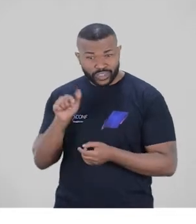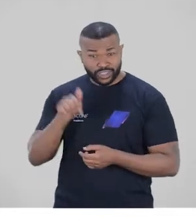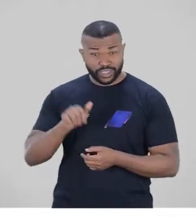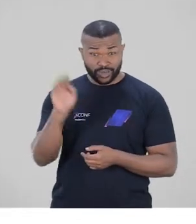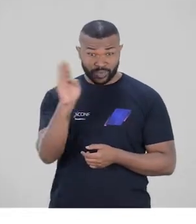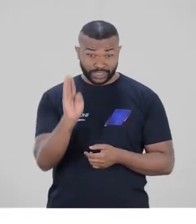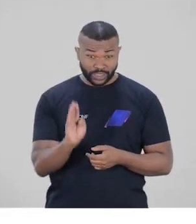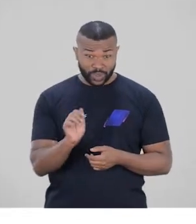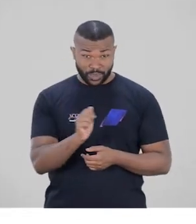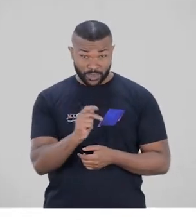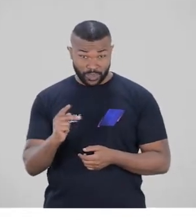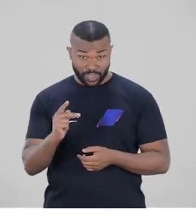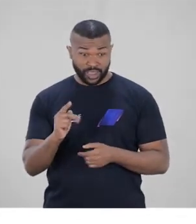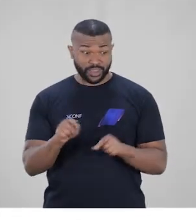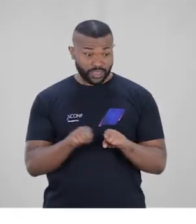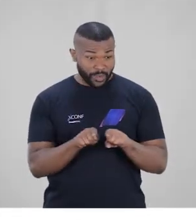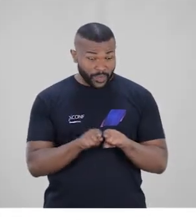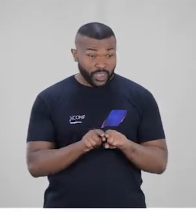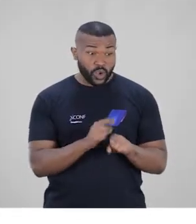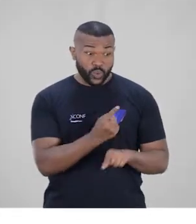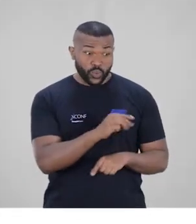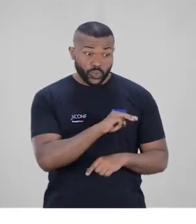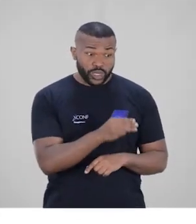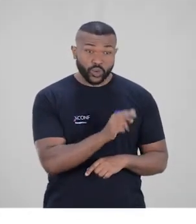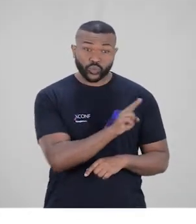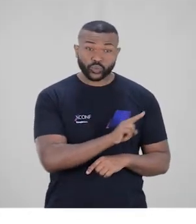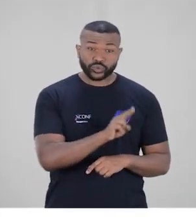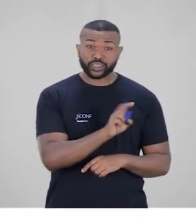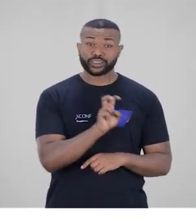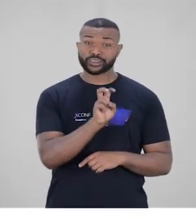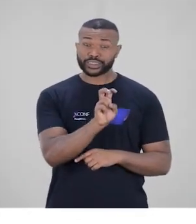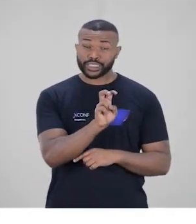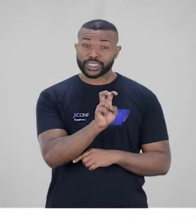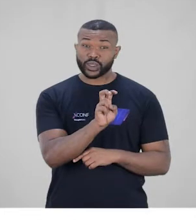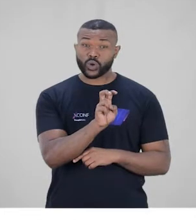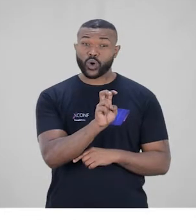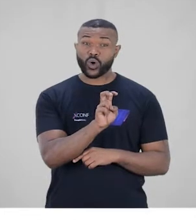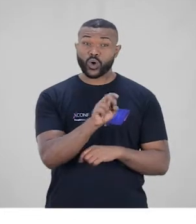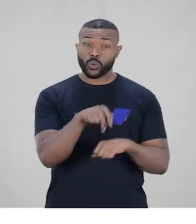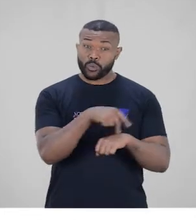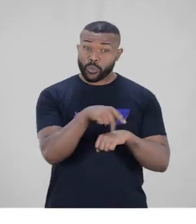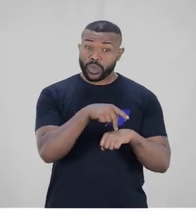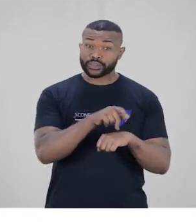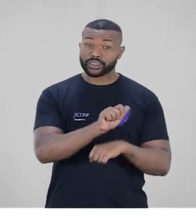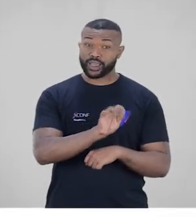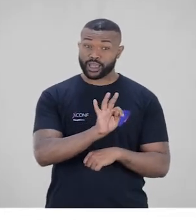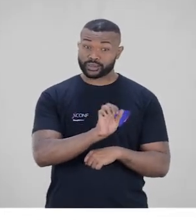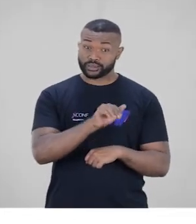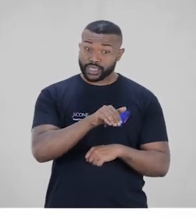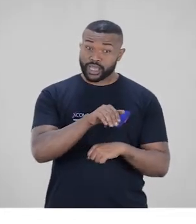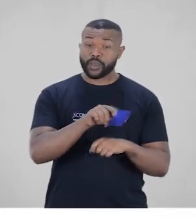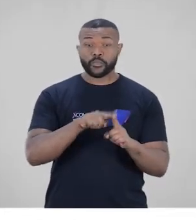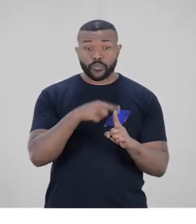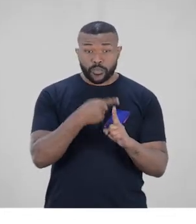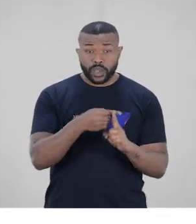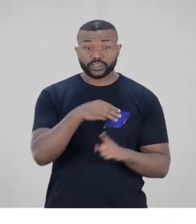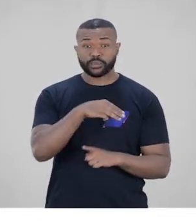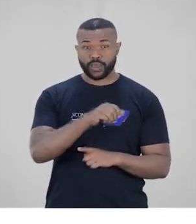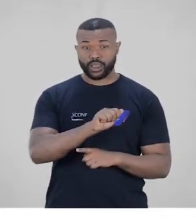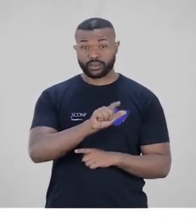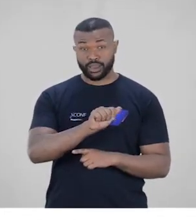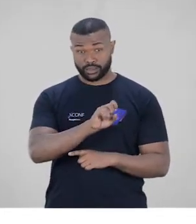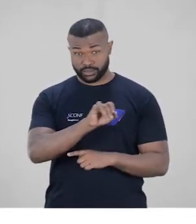no Brasil e 1 milhão de consultoras utilizando o app em 5 países da Latam mais Malásia. Eu não sei se todo